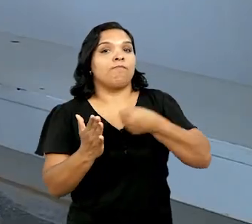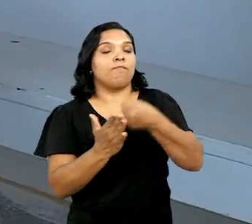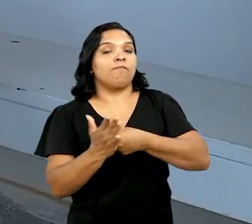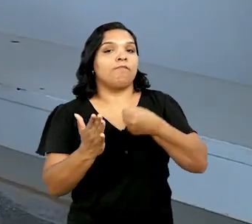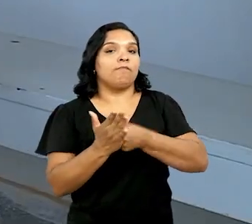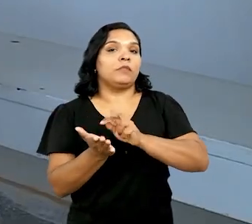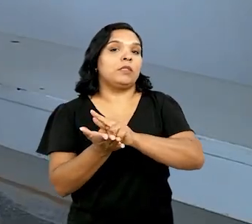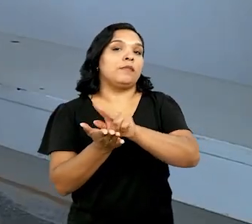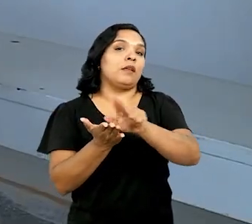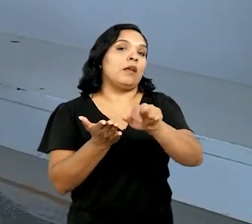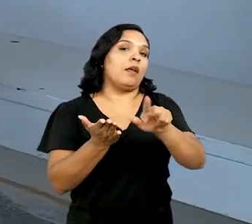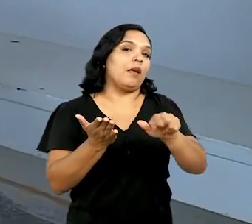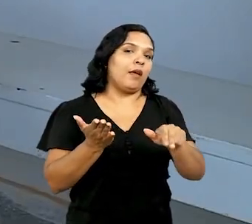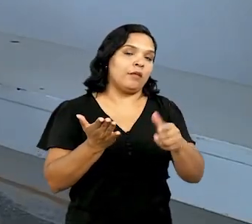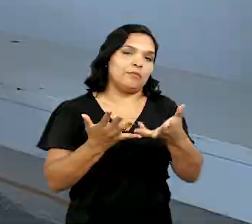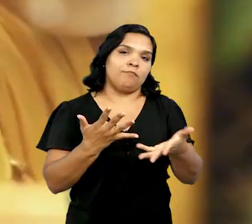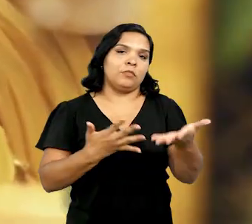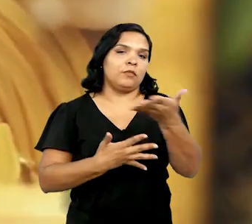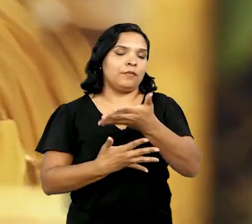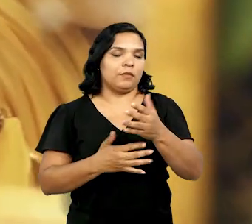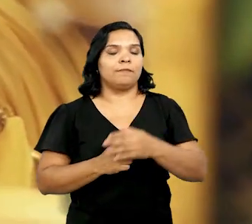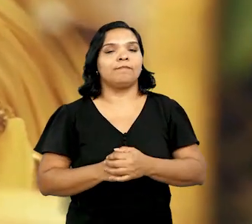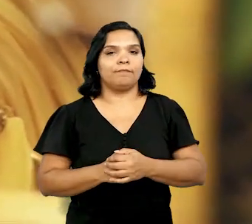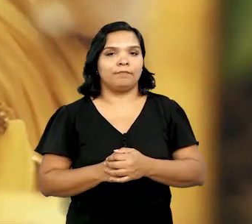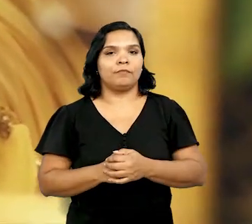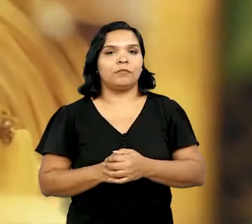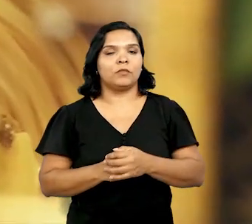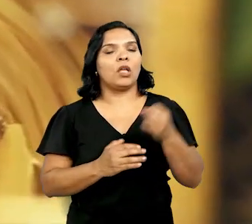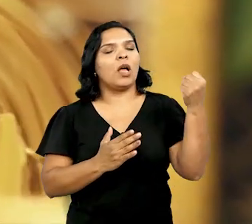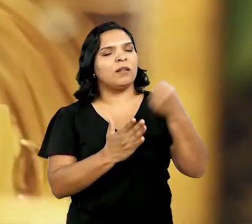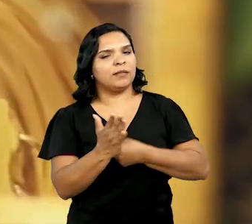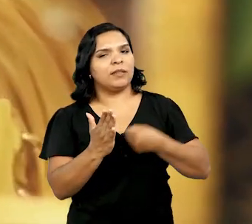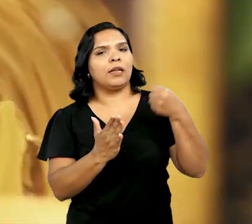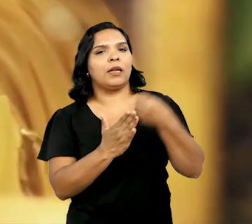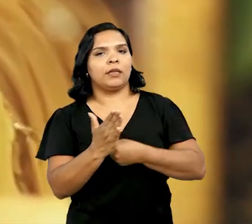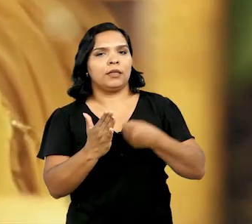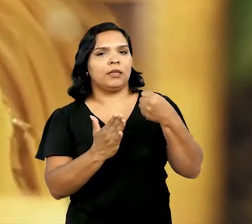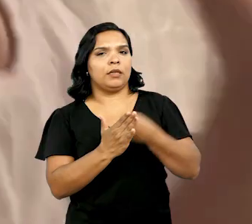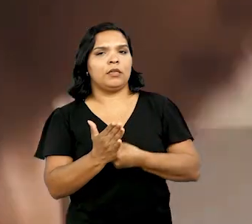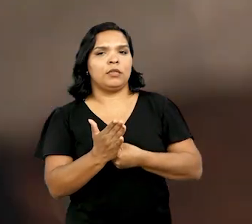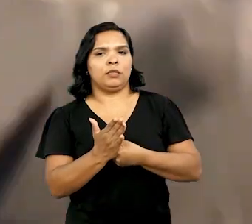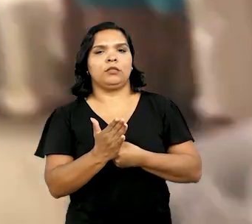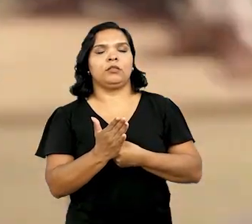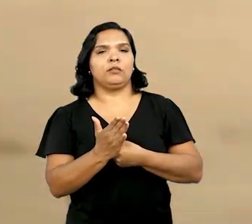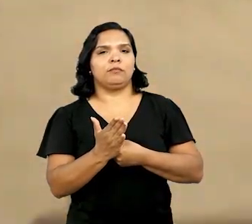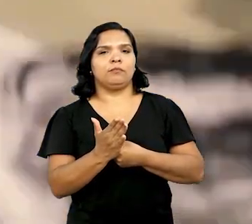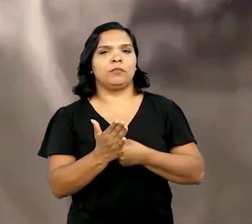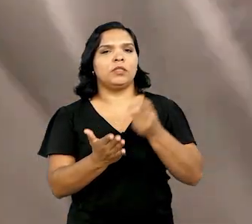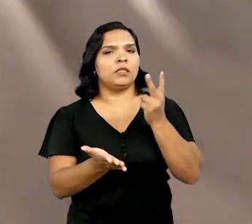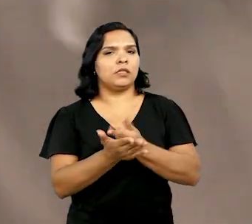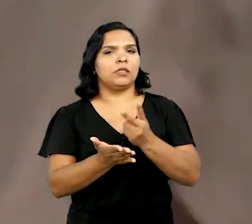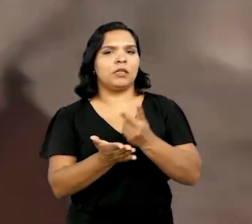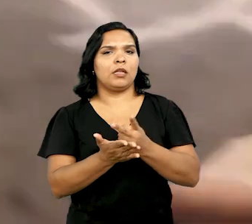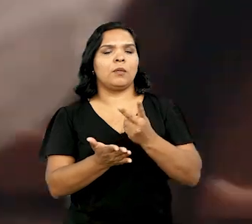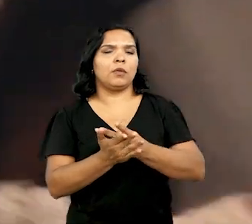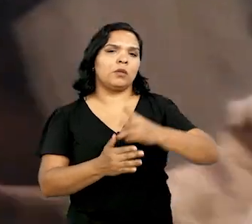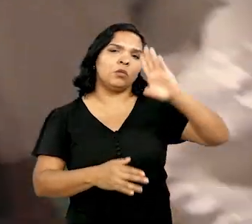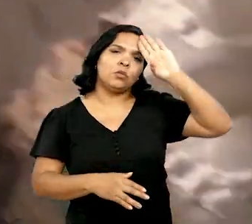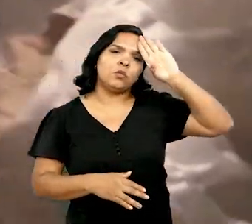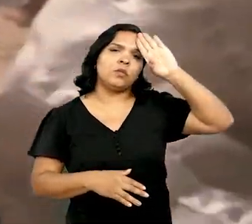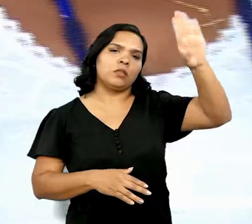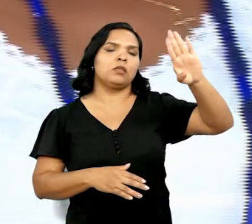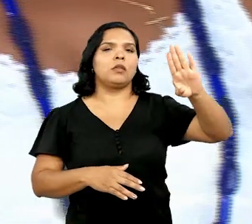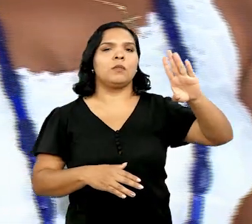nos mais diversos níveis. A gente resiste não abrindo mão dos